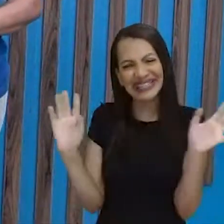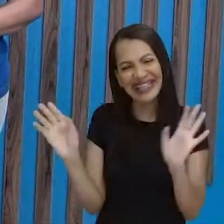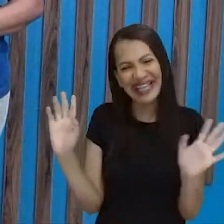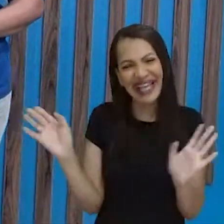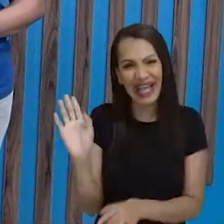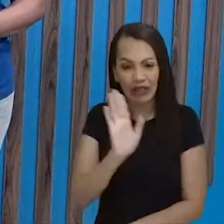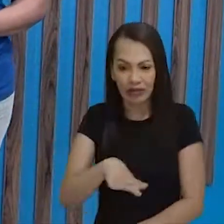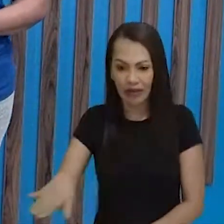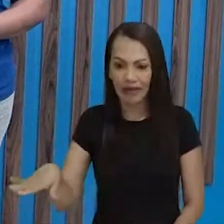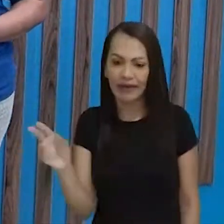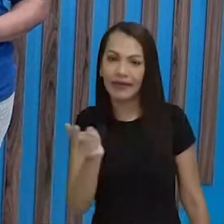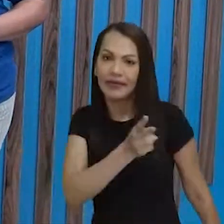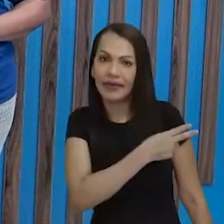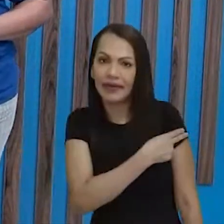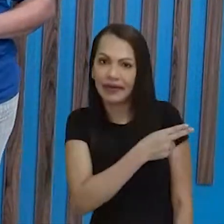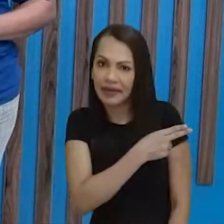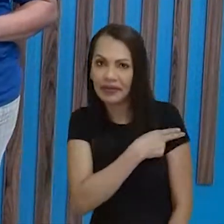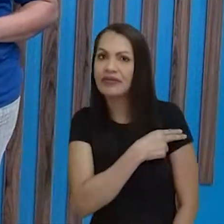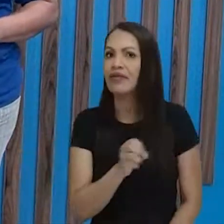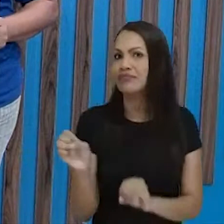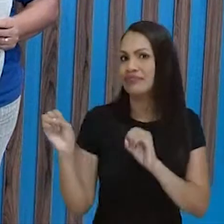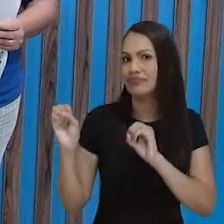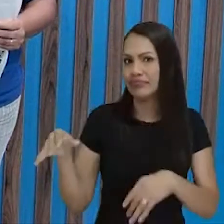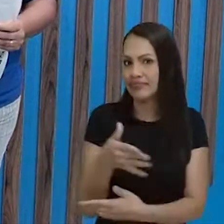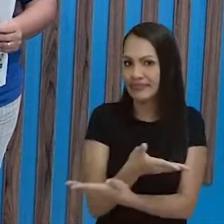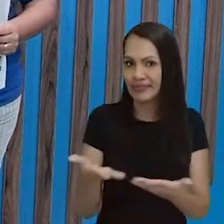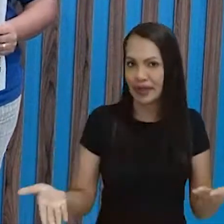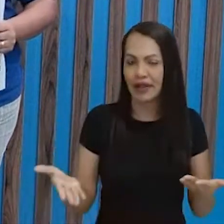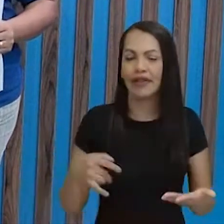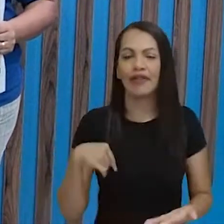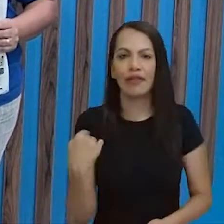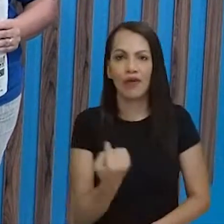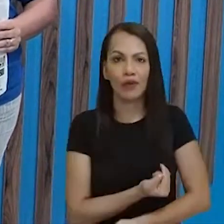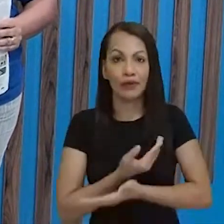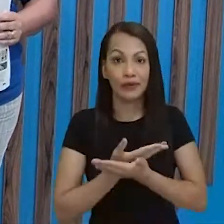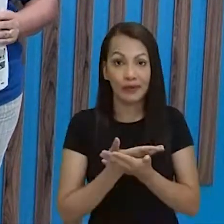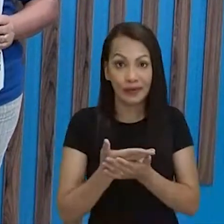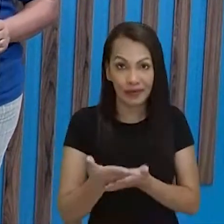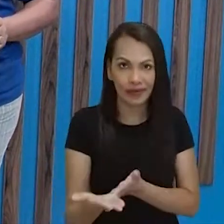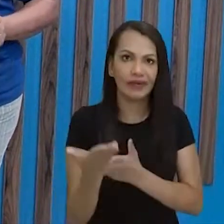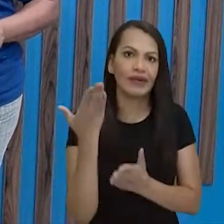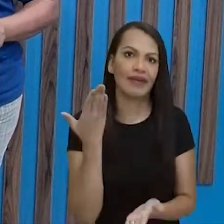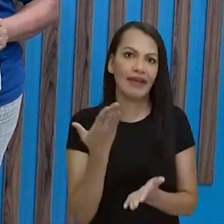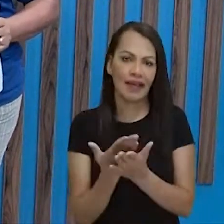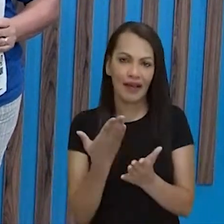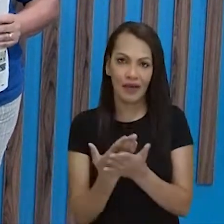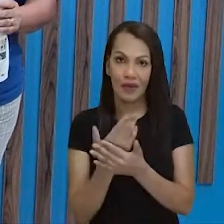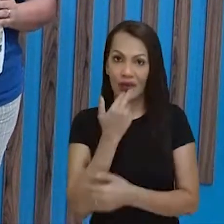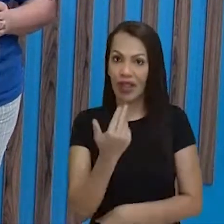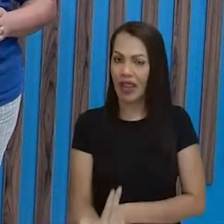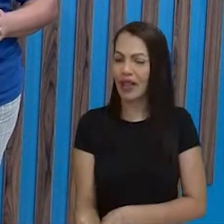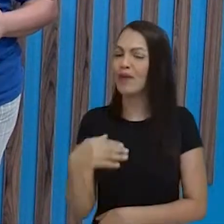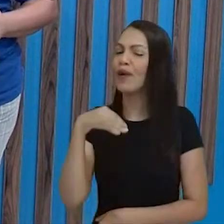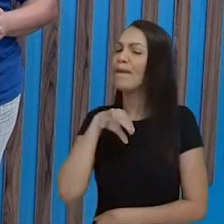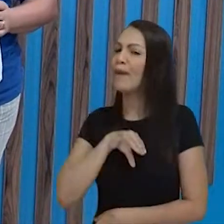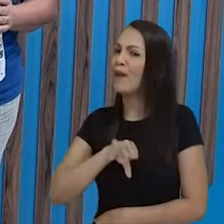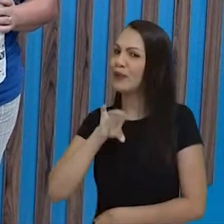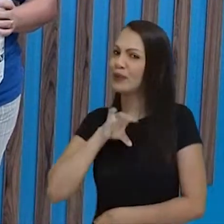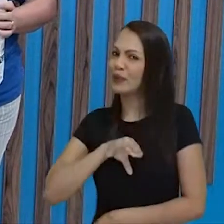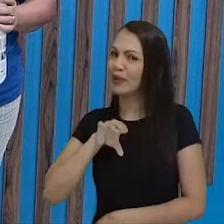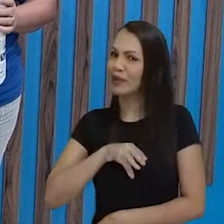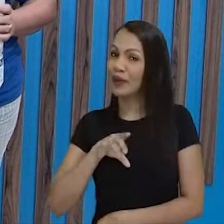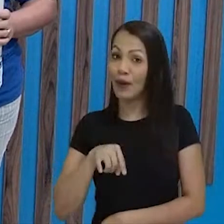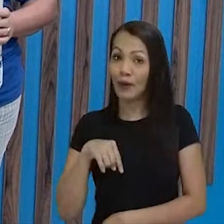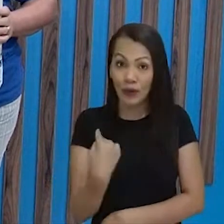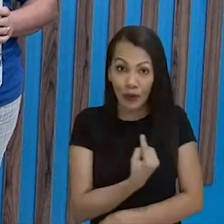turminha do segundo ano e da alfabetização. Estamos iniciando mais uma aula de língua portuguesa. O